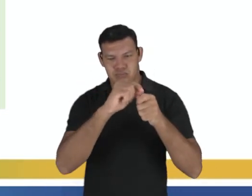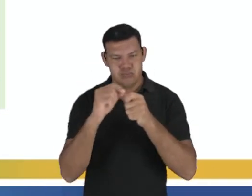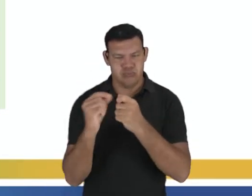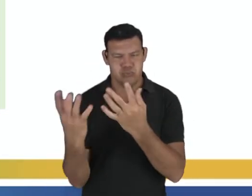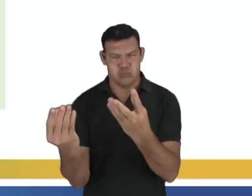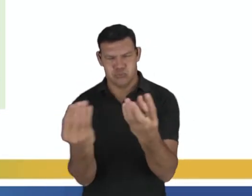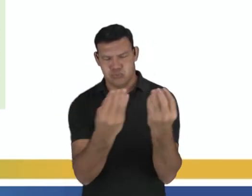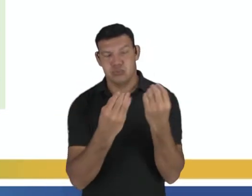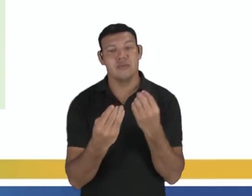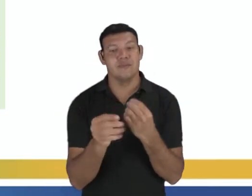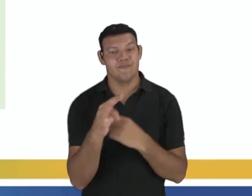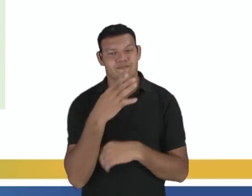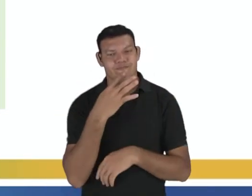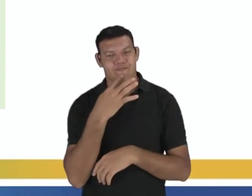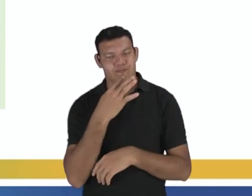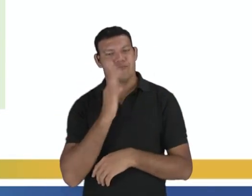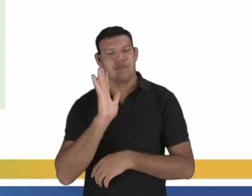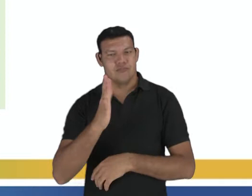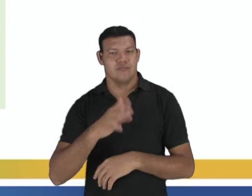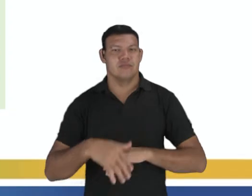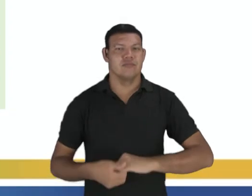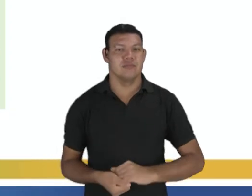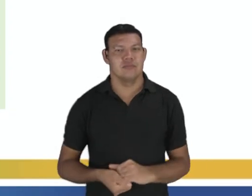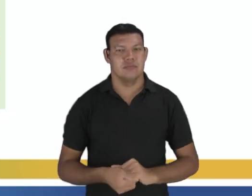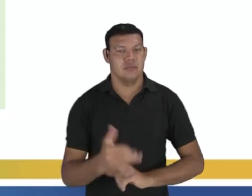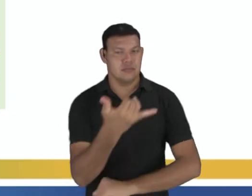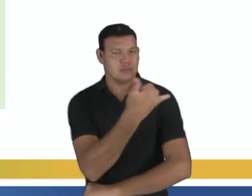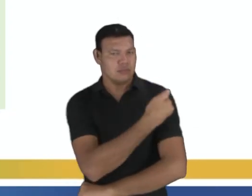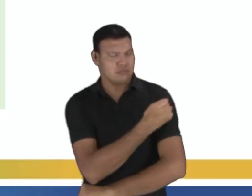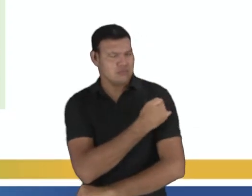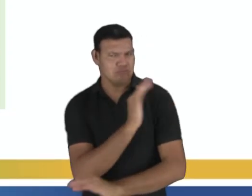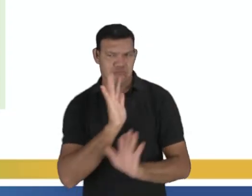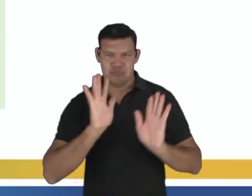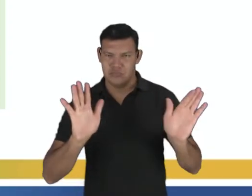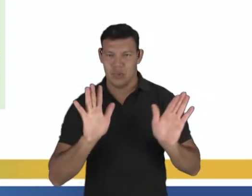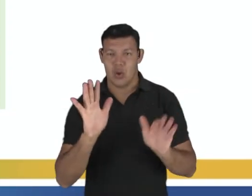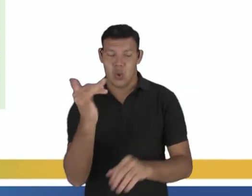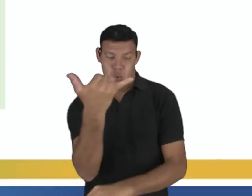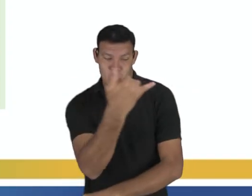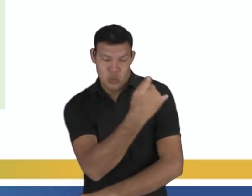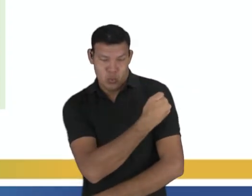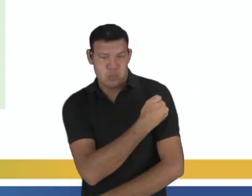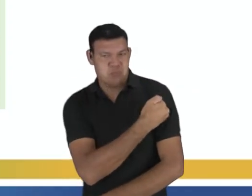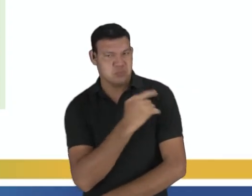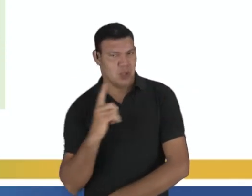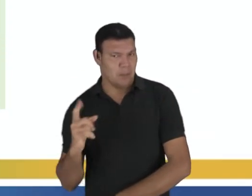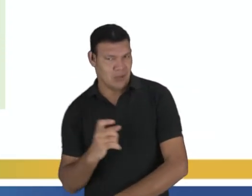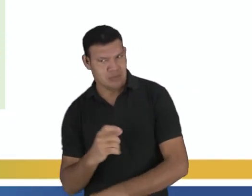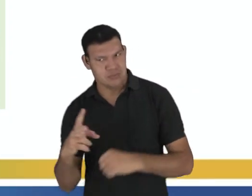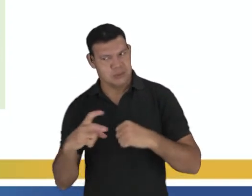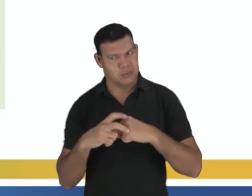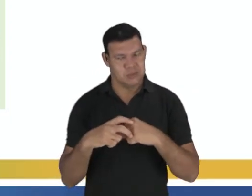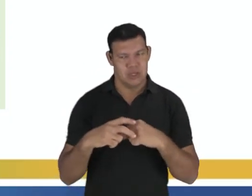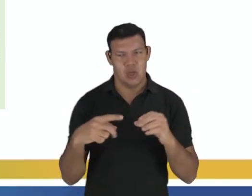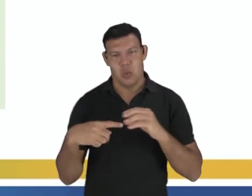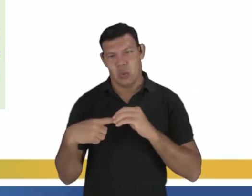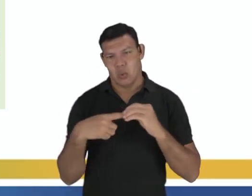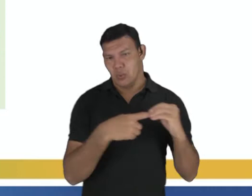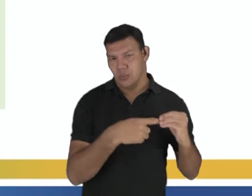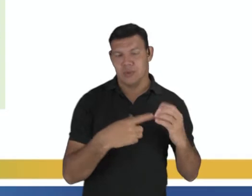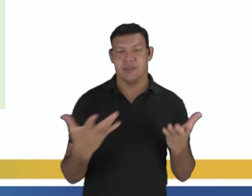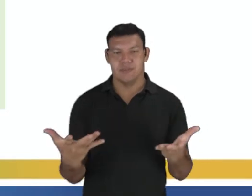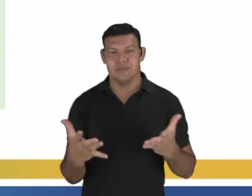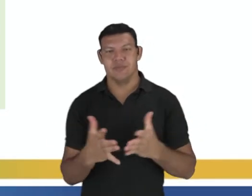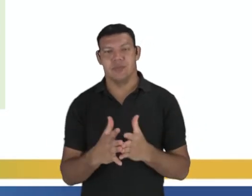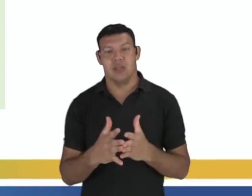pouco tempo, pois já conhece o invasor. Então a vacinação é basicamente isso, você injeta um organismo enfraquecido para estimular